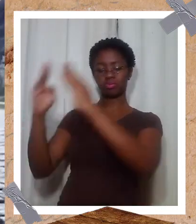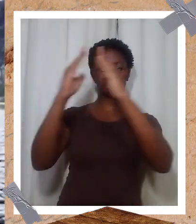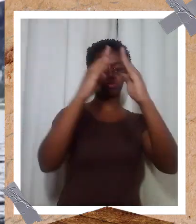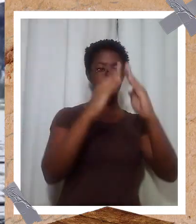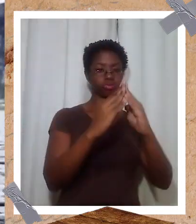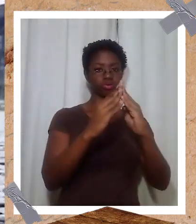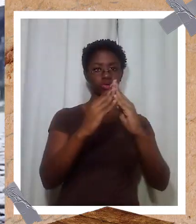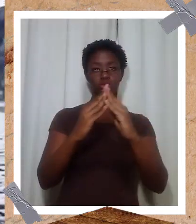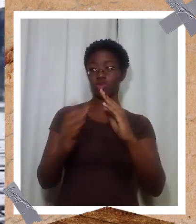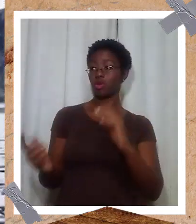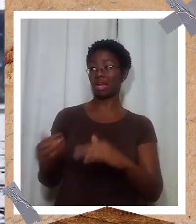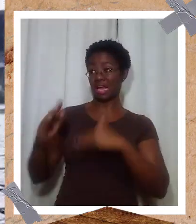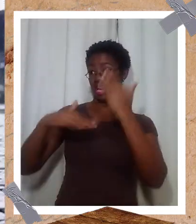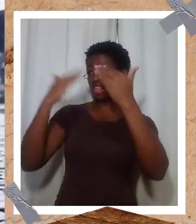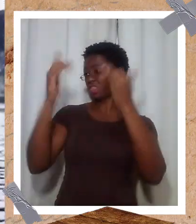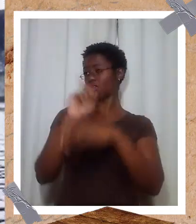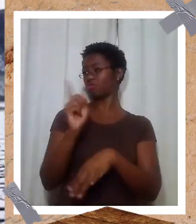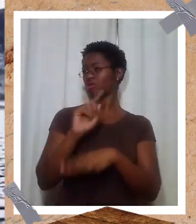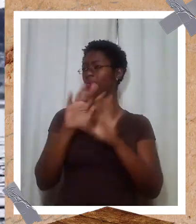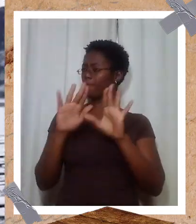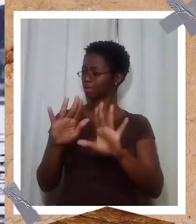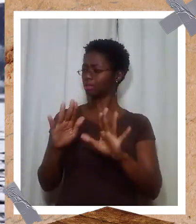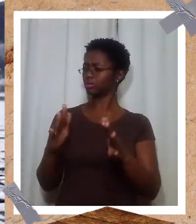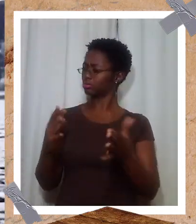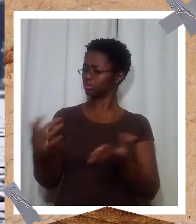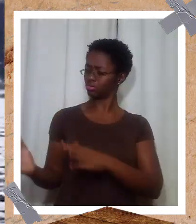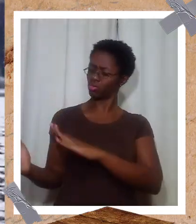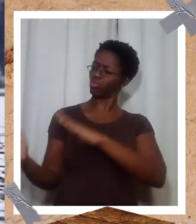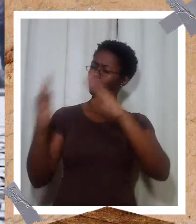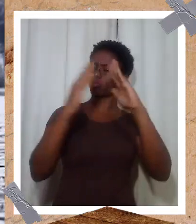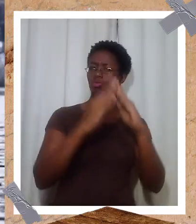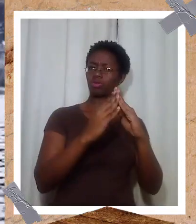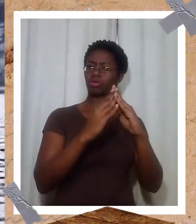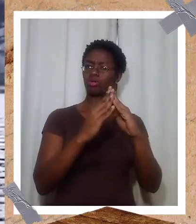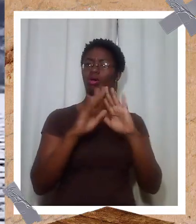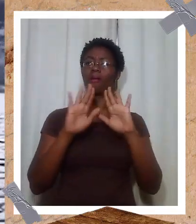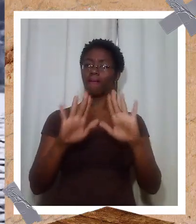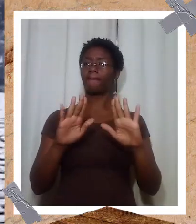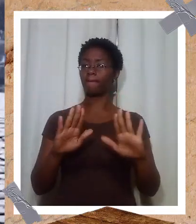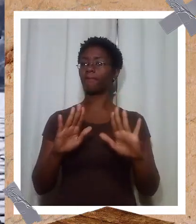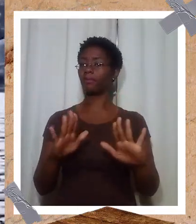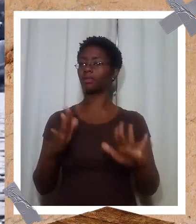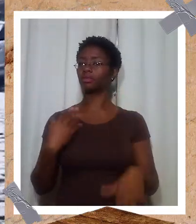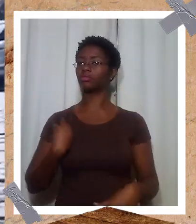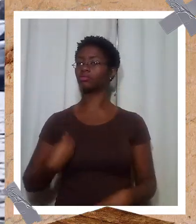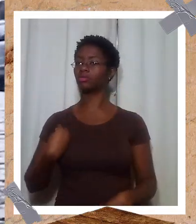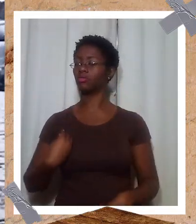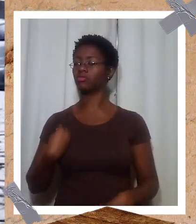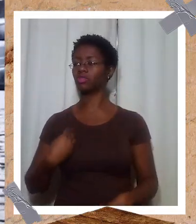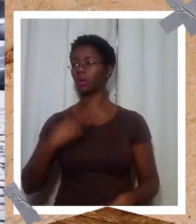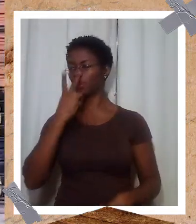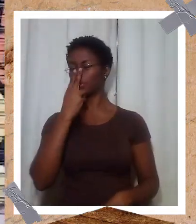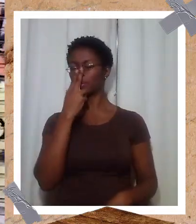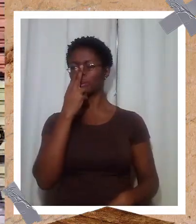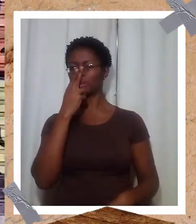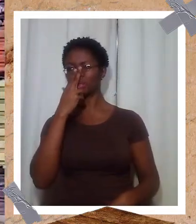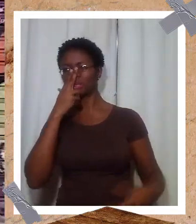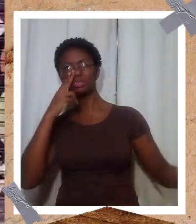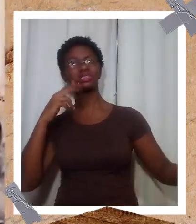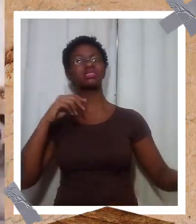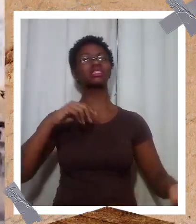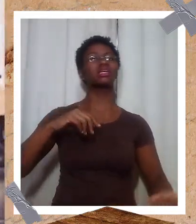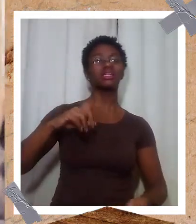ascendido socialmente. Sei, no entanto, que minha vida é um eufemismo cru das batalhas internas e externas que a senhora